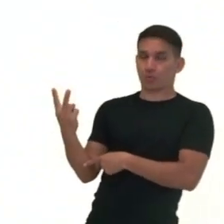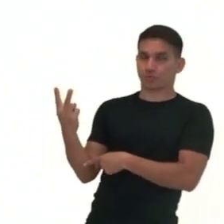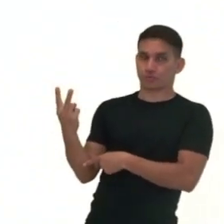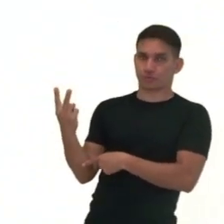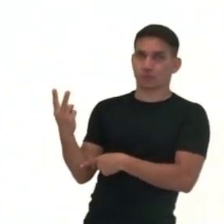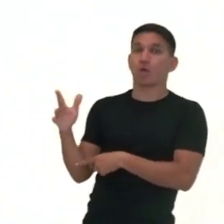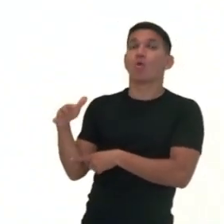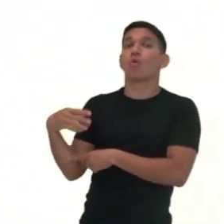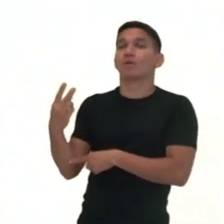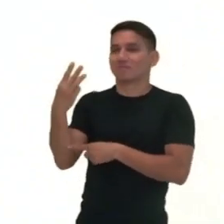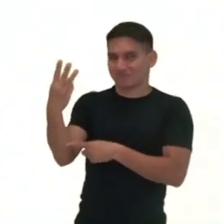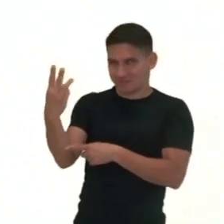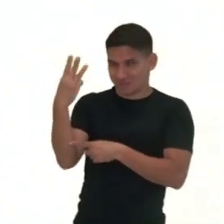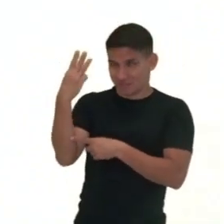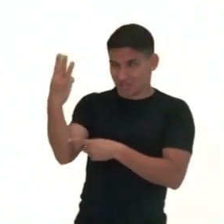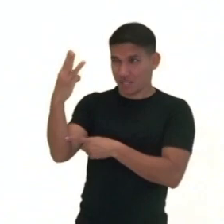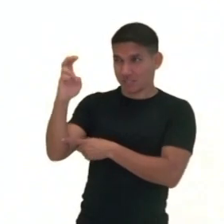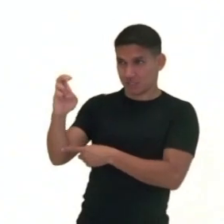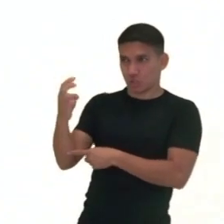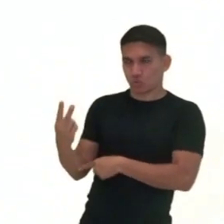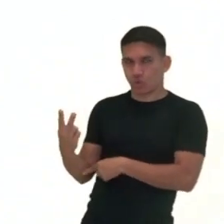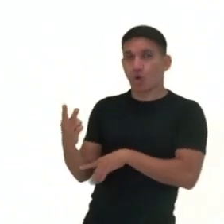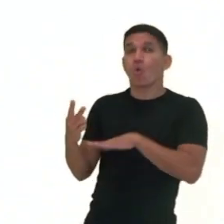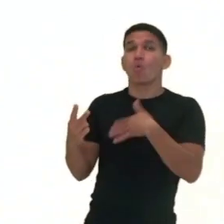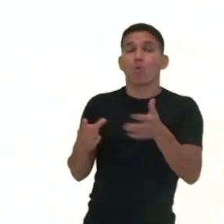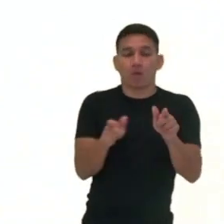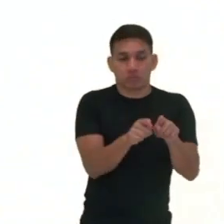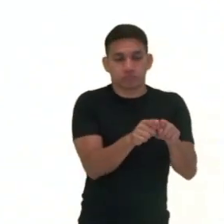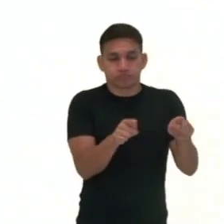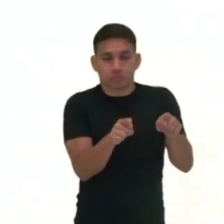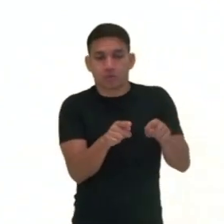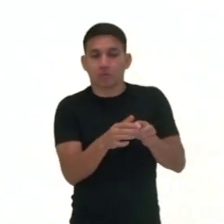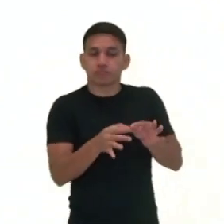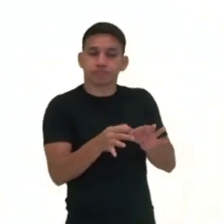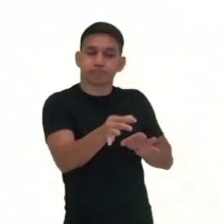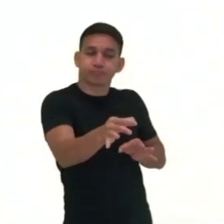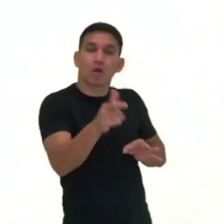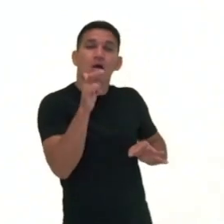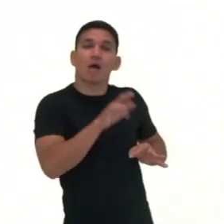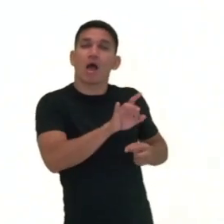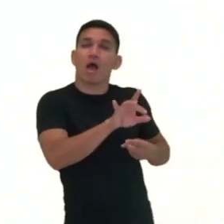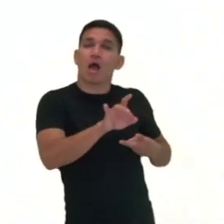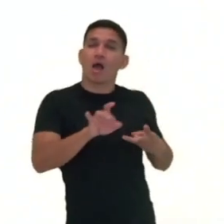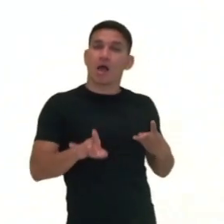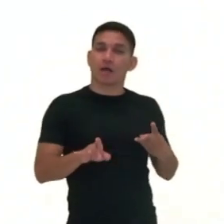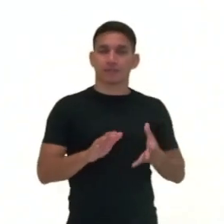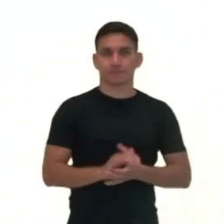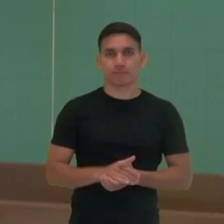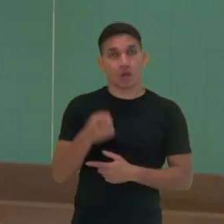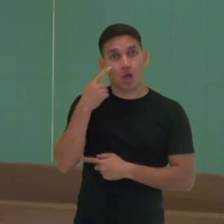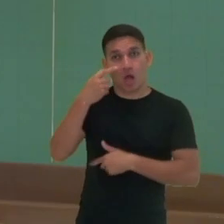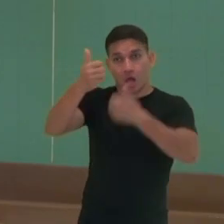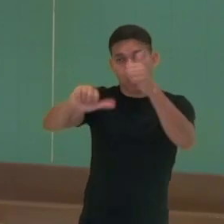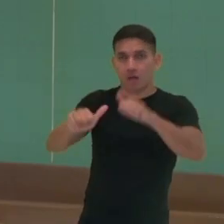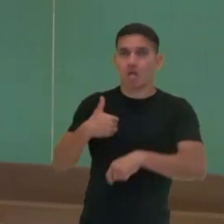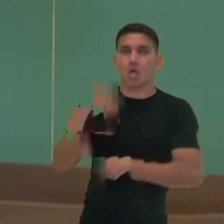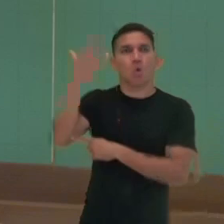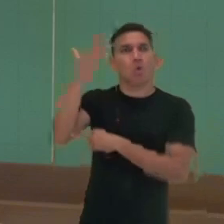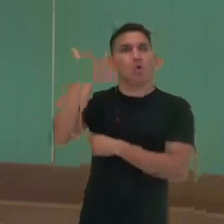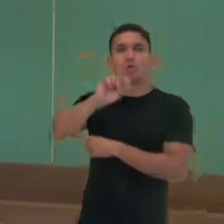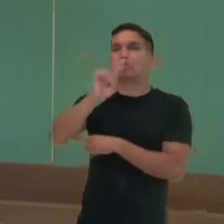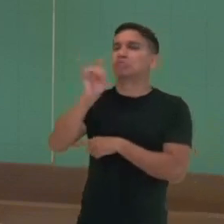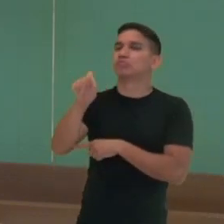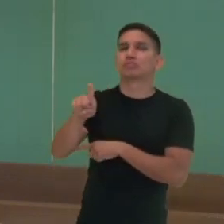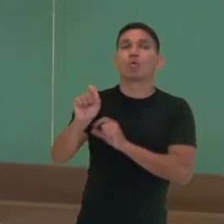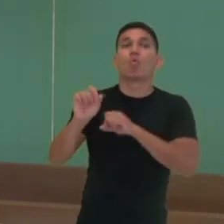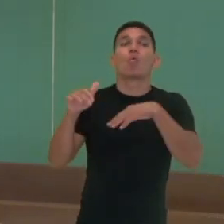Qual o comprimento de cada pedaço? Então, vamos verificar a resolução? Veja, eu não sei agora